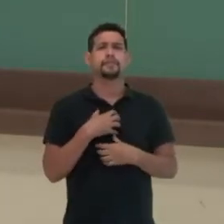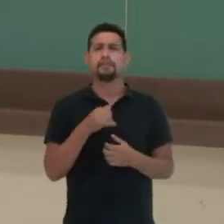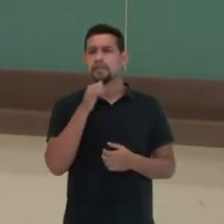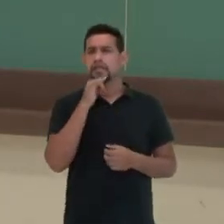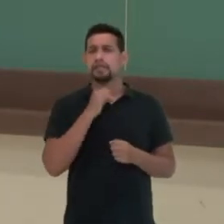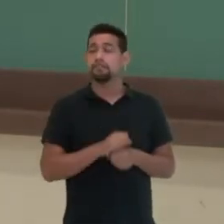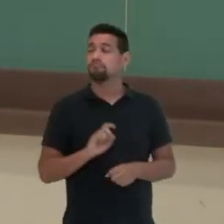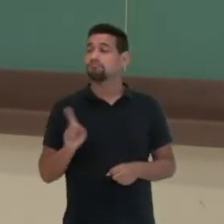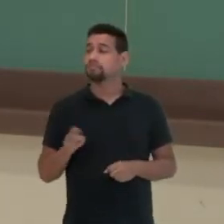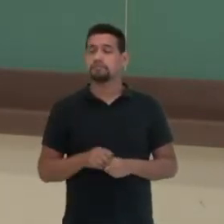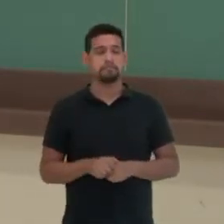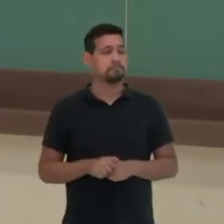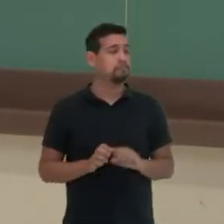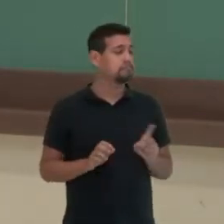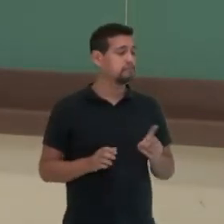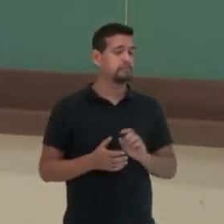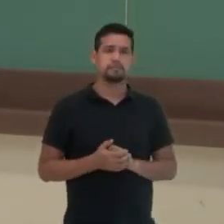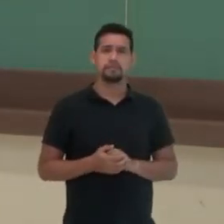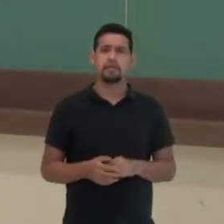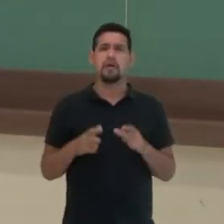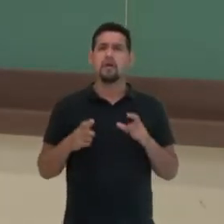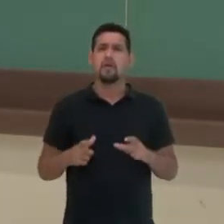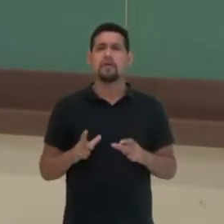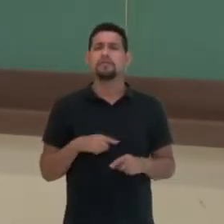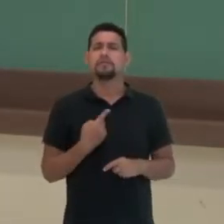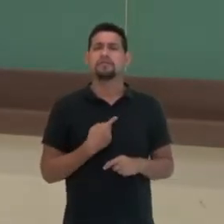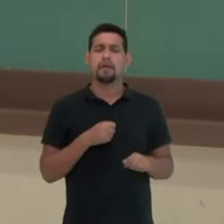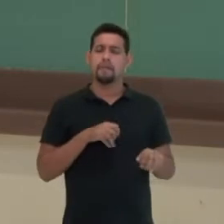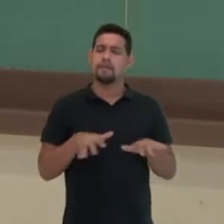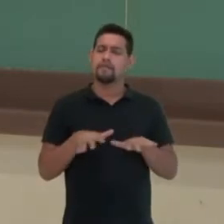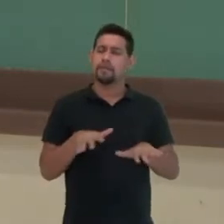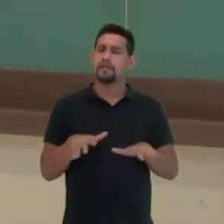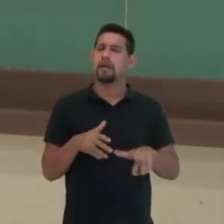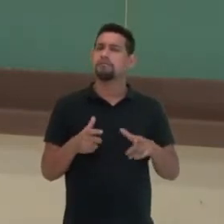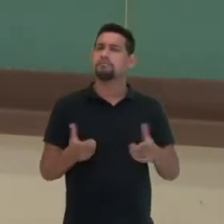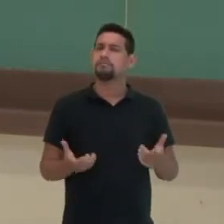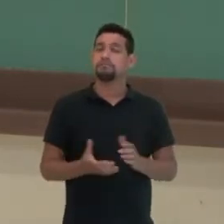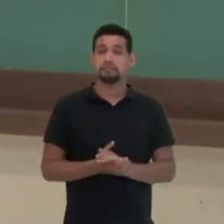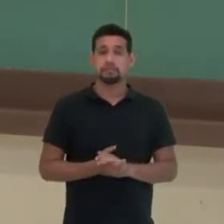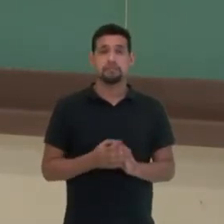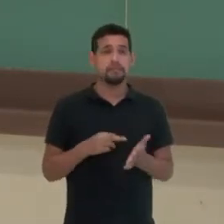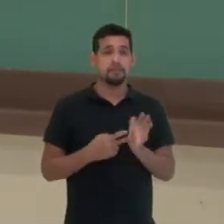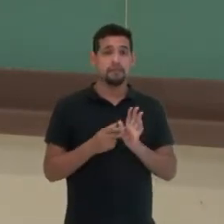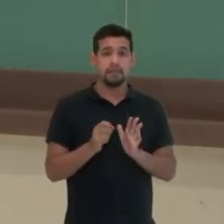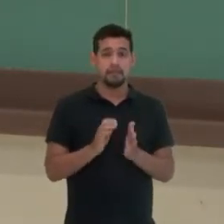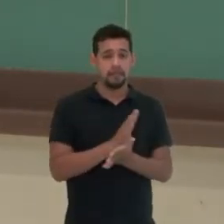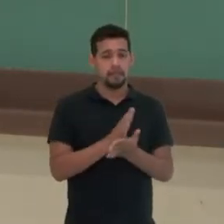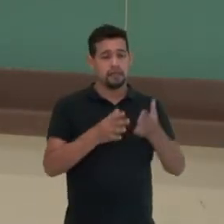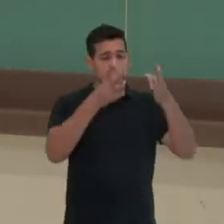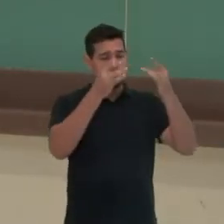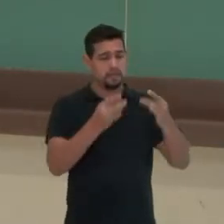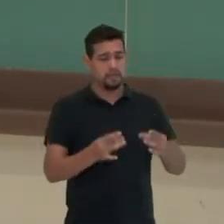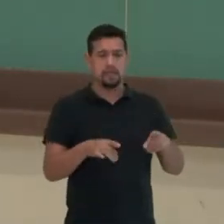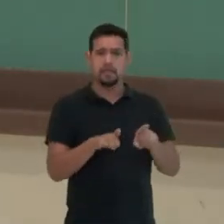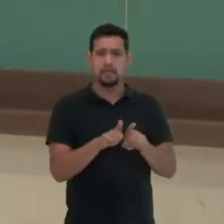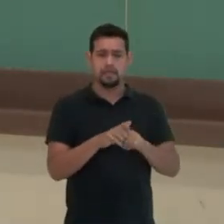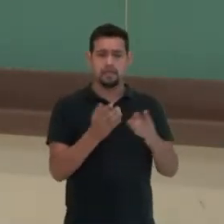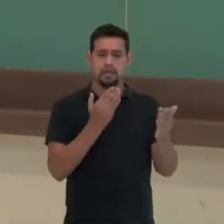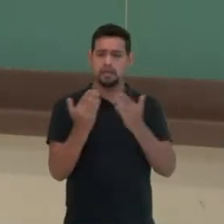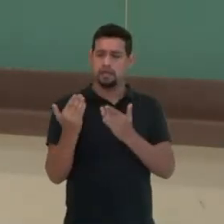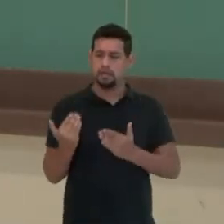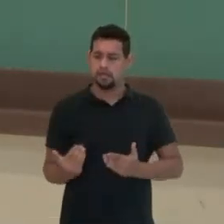Direita, esquerda, para onde que nós vamos movimentar esse corpo? Então são critérios que estão associados,